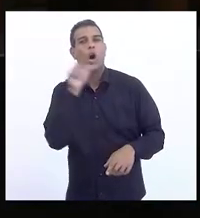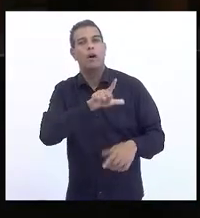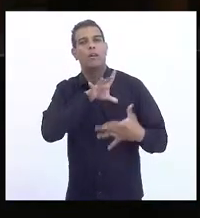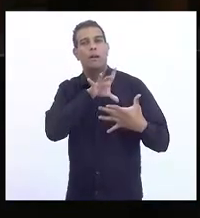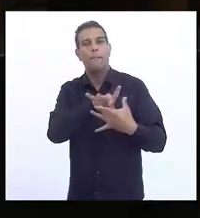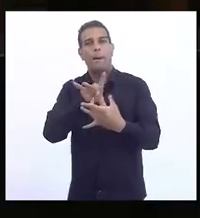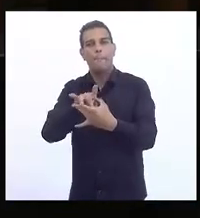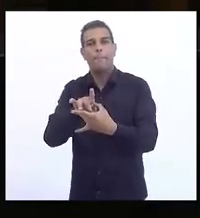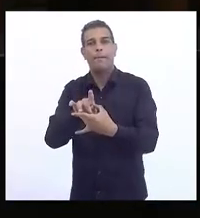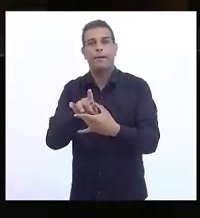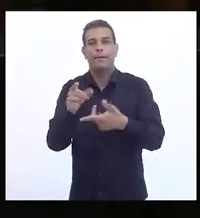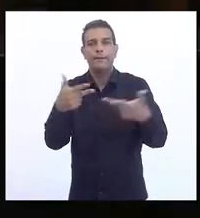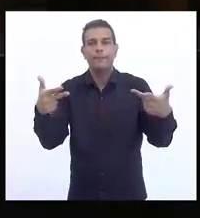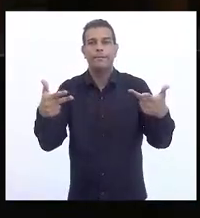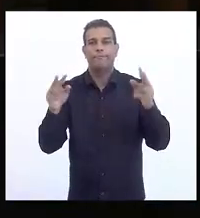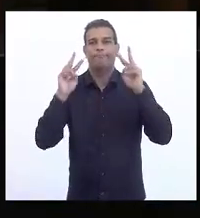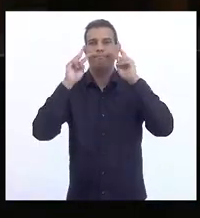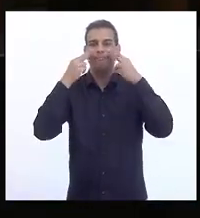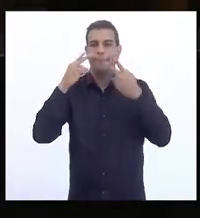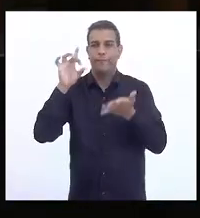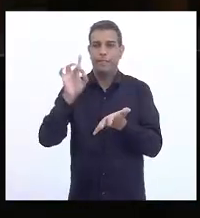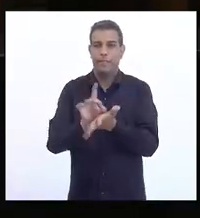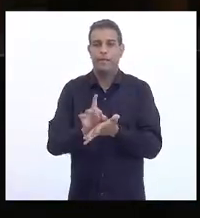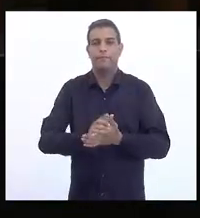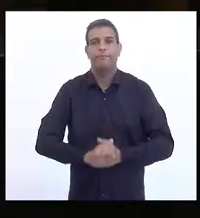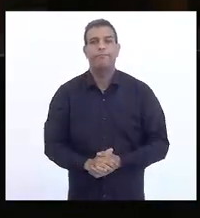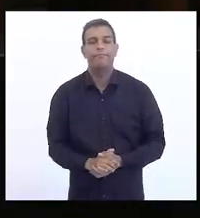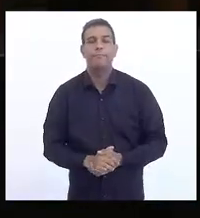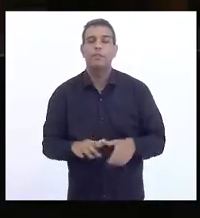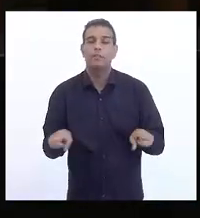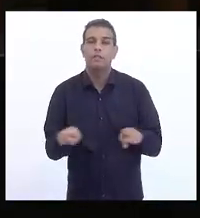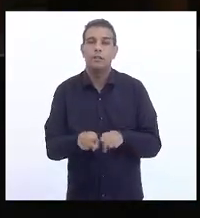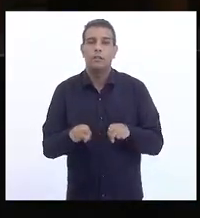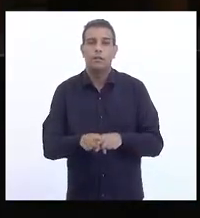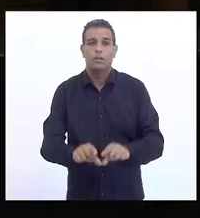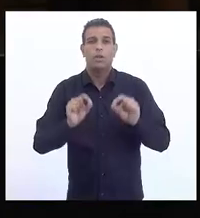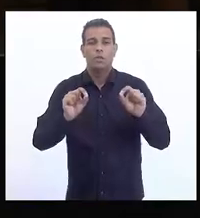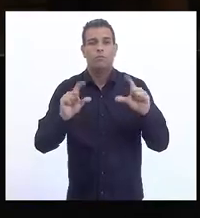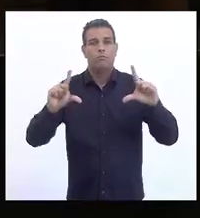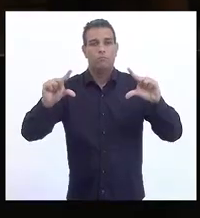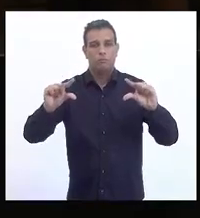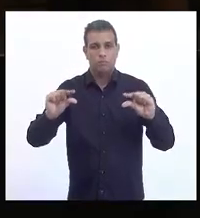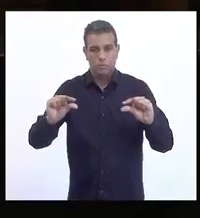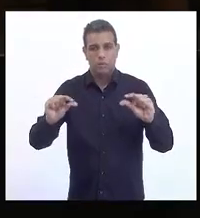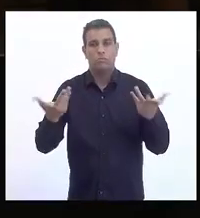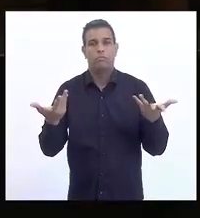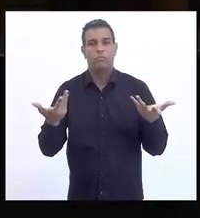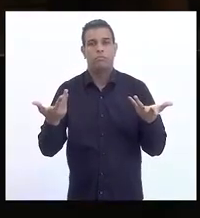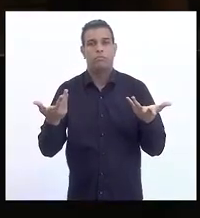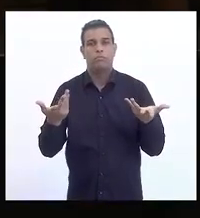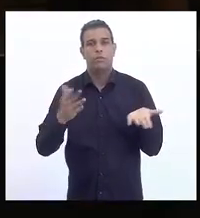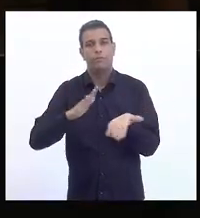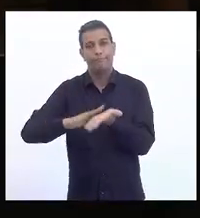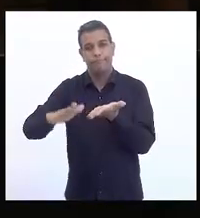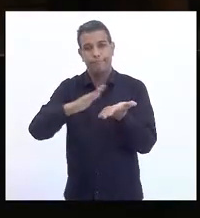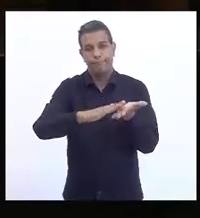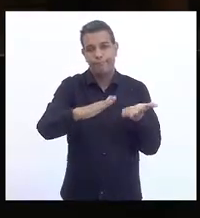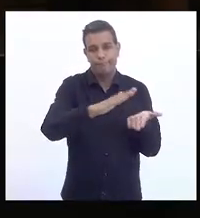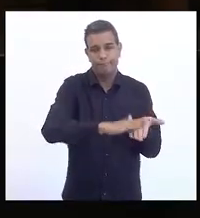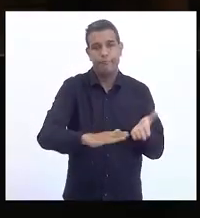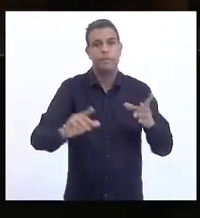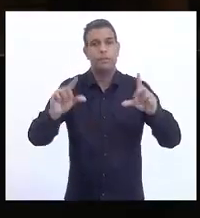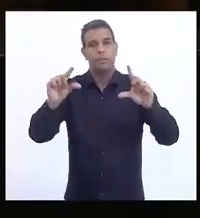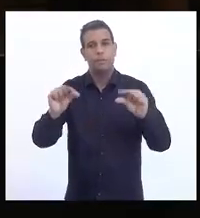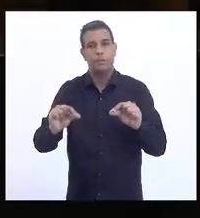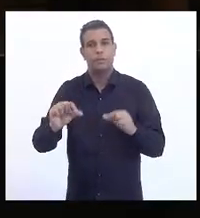do aumento das receitas, isso é evidente, mas também com a diminuição de despesas. Há uma